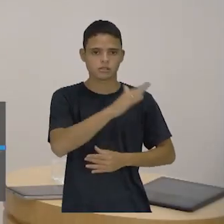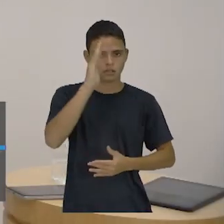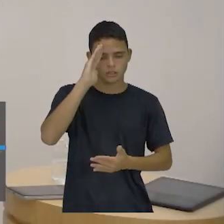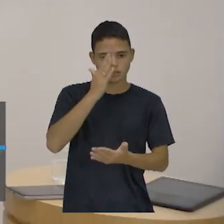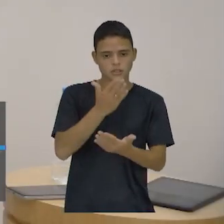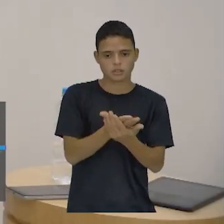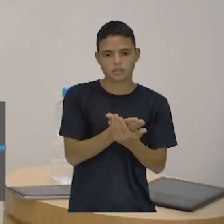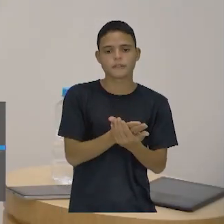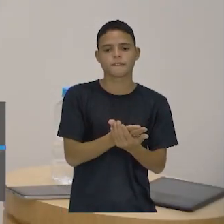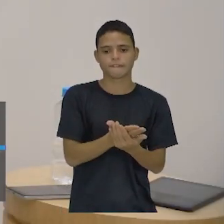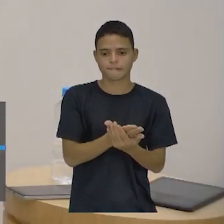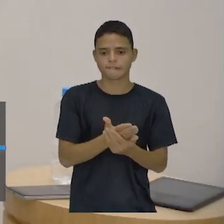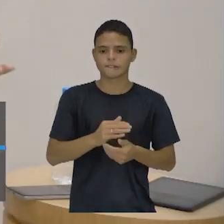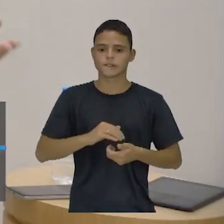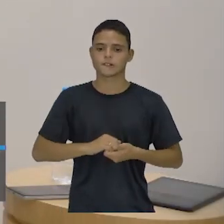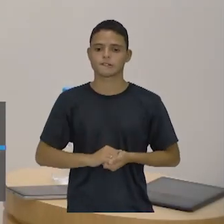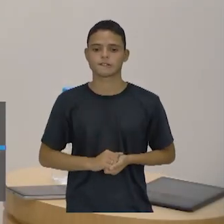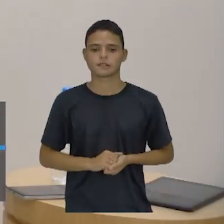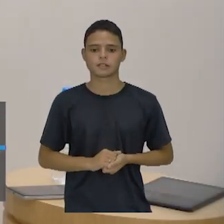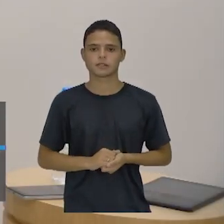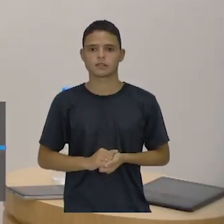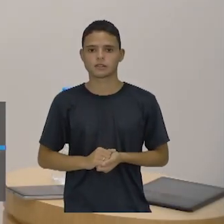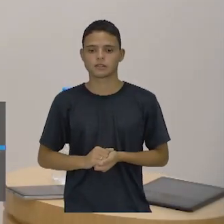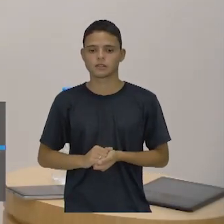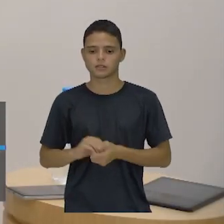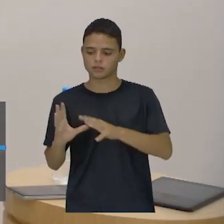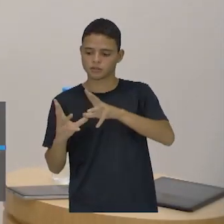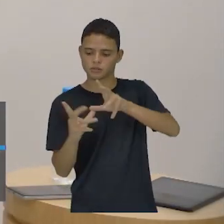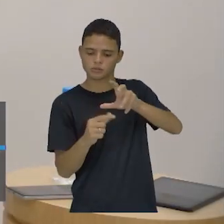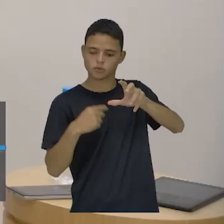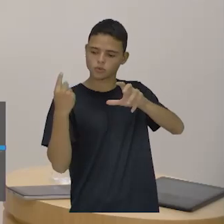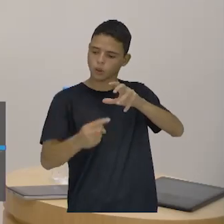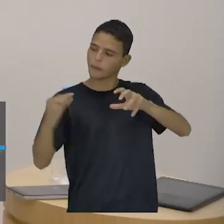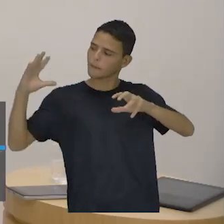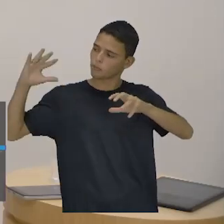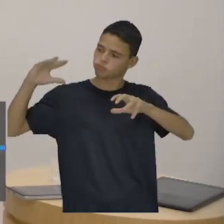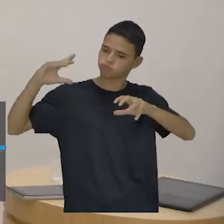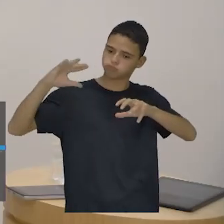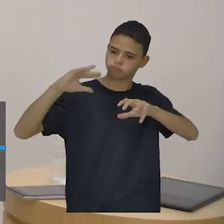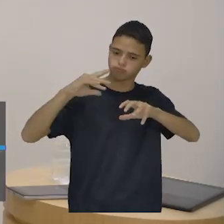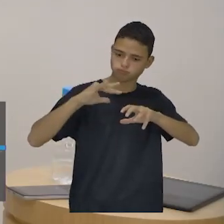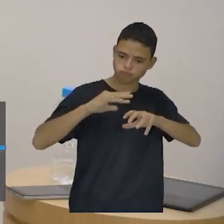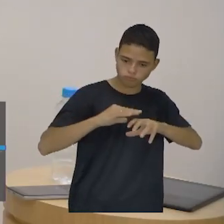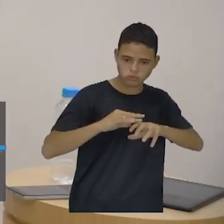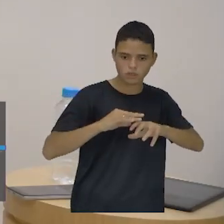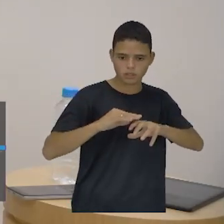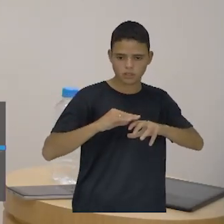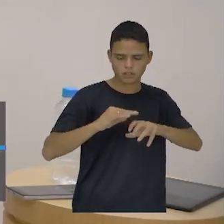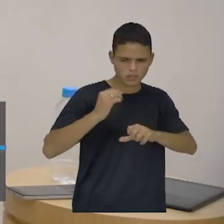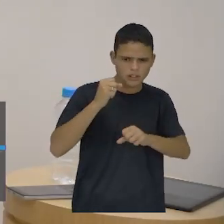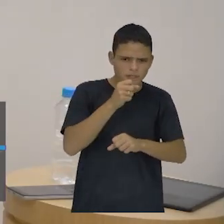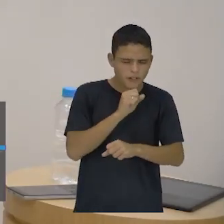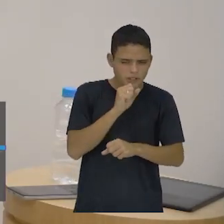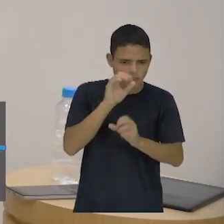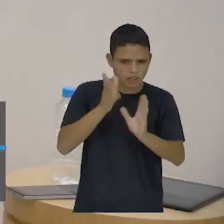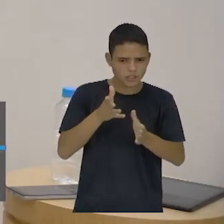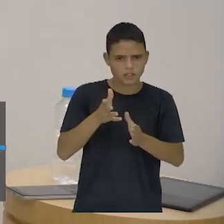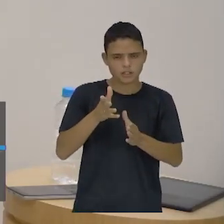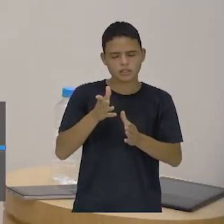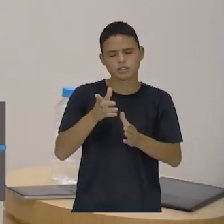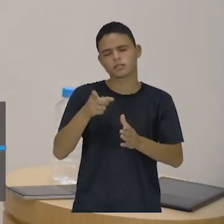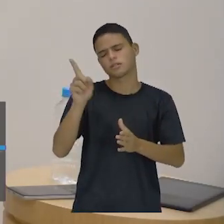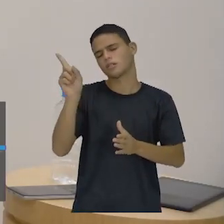que a Terra estava sendo invadida por extraterrestres, mas isso aí não é tão antigo, as pessoas acreditarem na